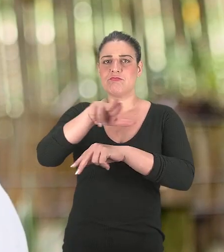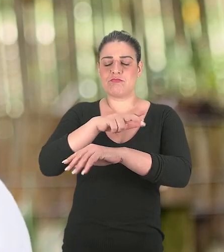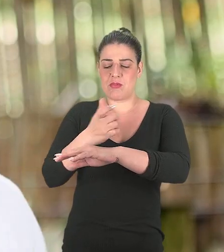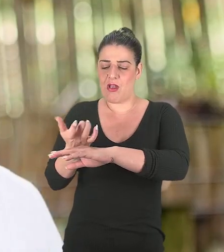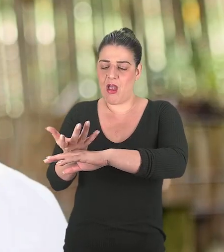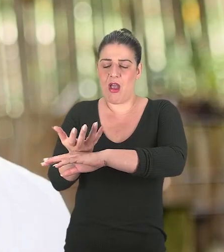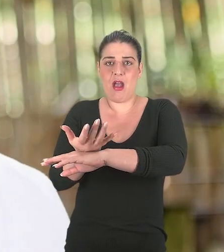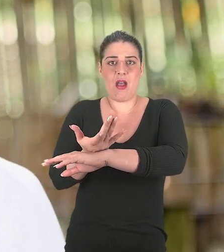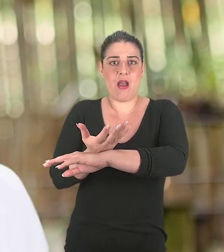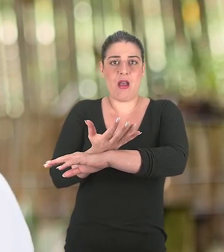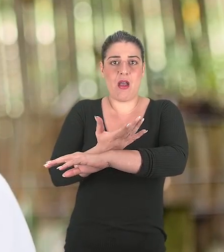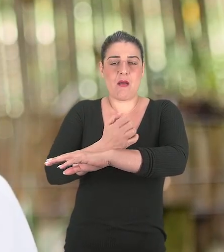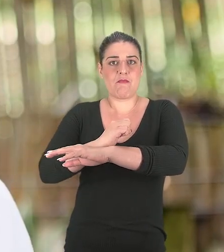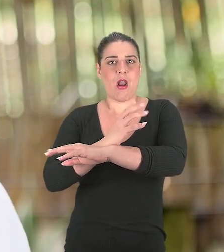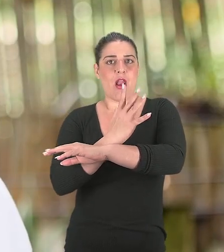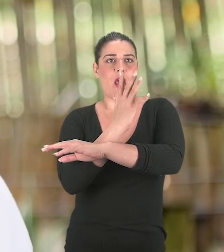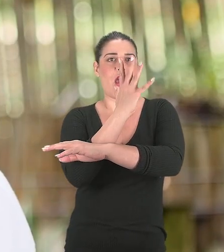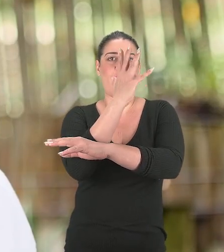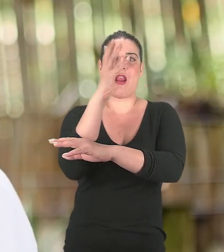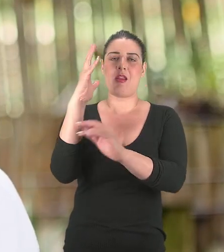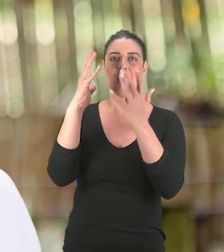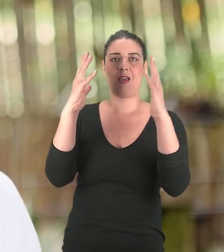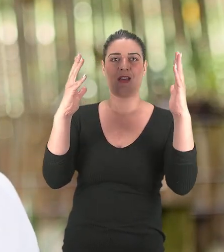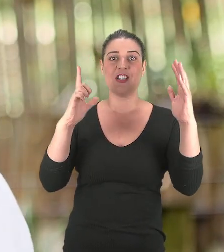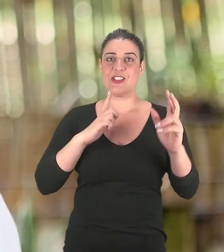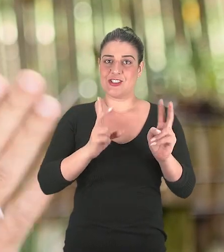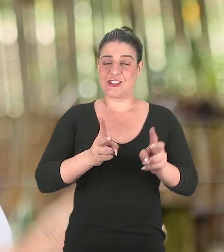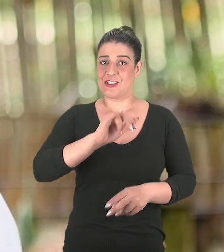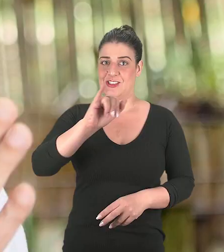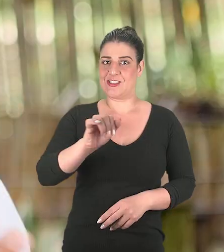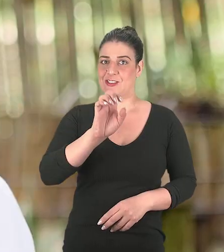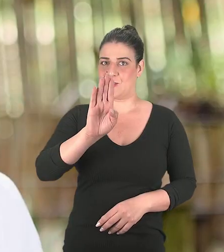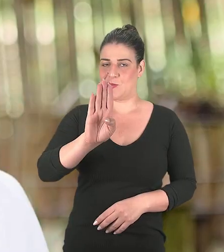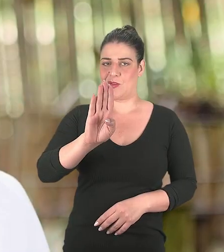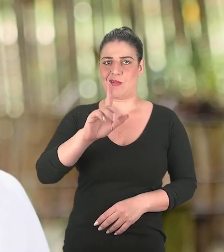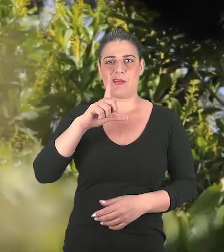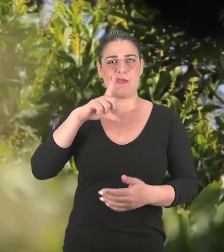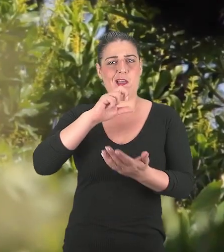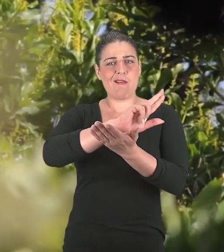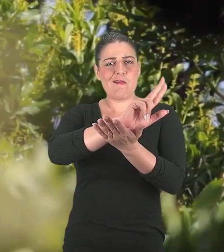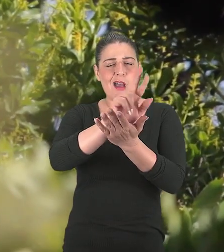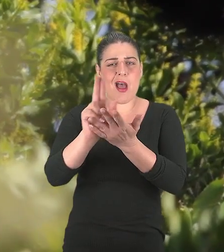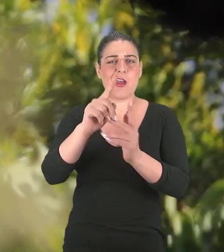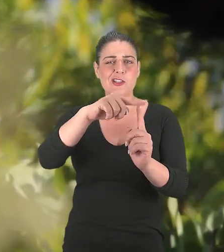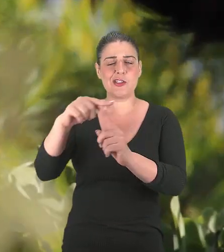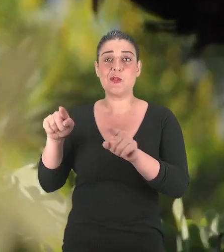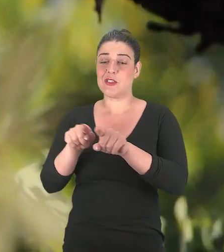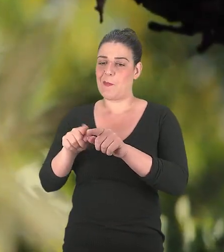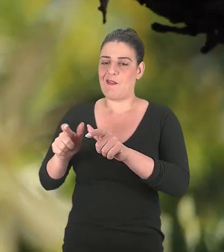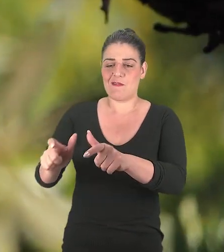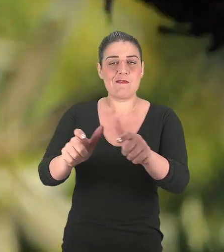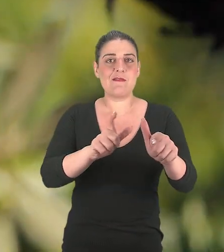campo até a fisionomia florestal, que é a que a gente tem aqui no Jardim Botânico. Por ele ter várias fisionomias e vários espaços